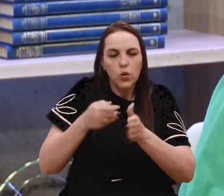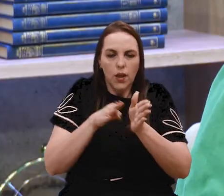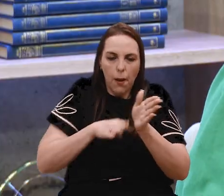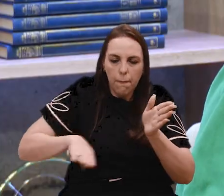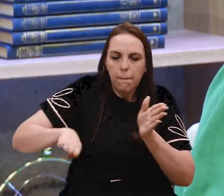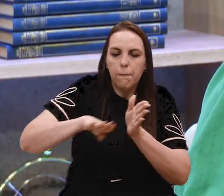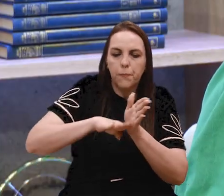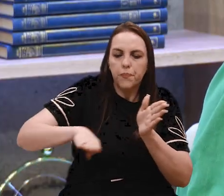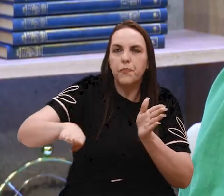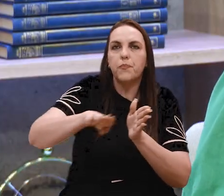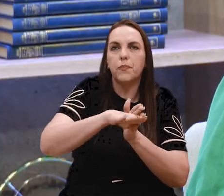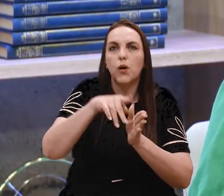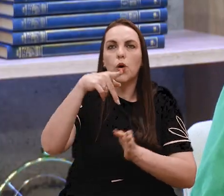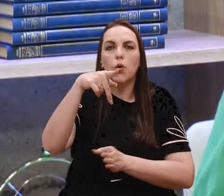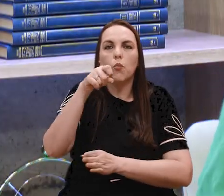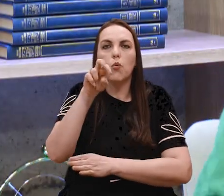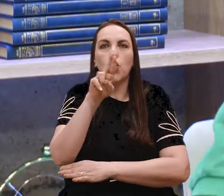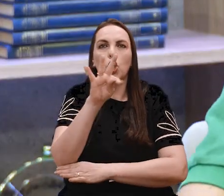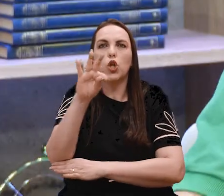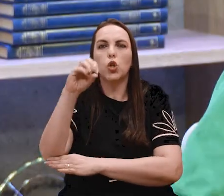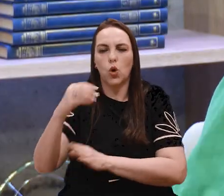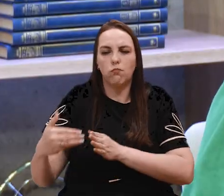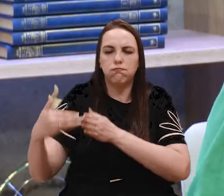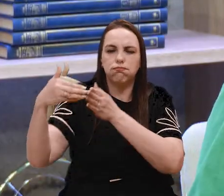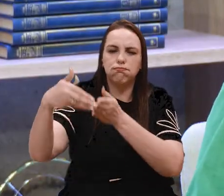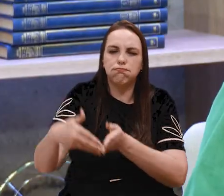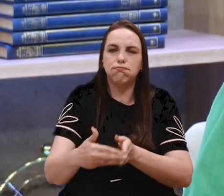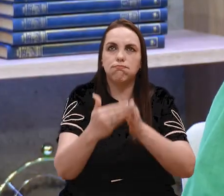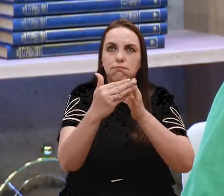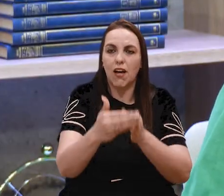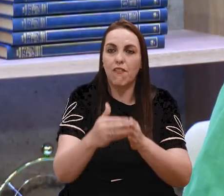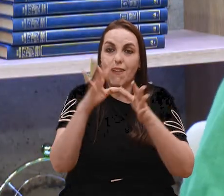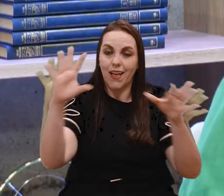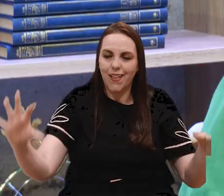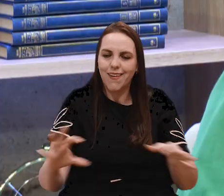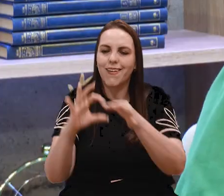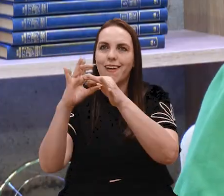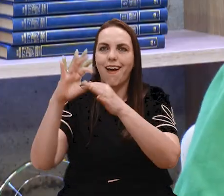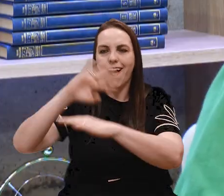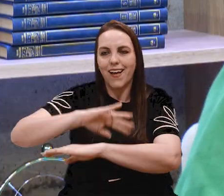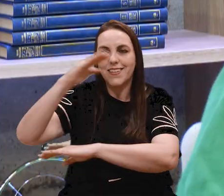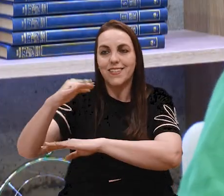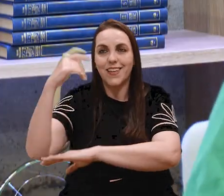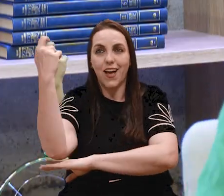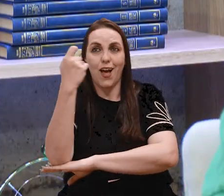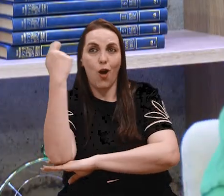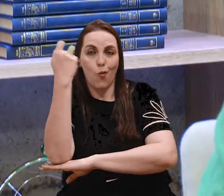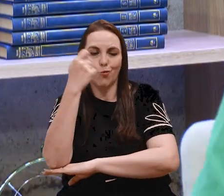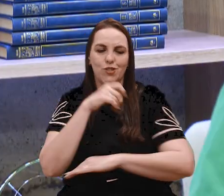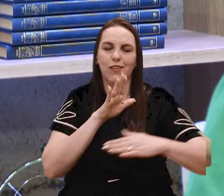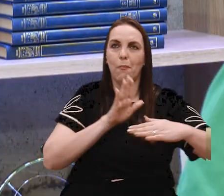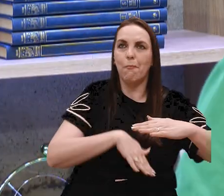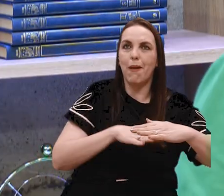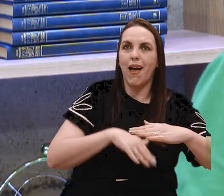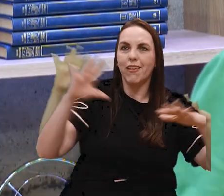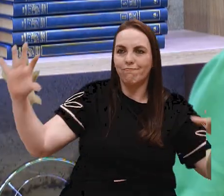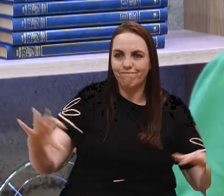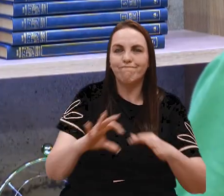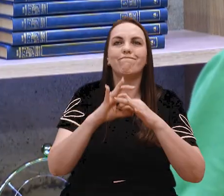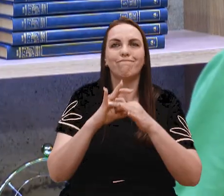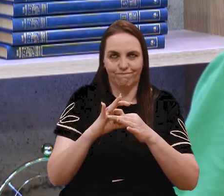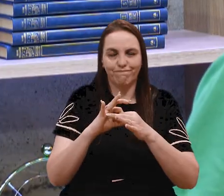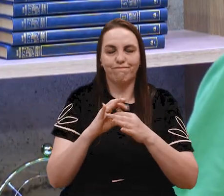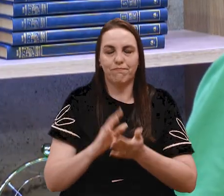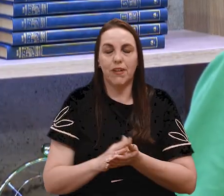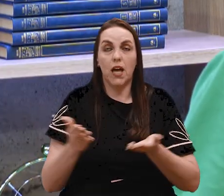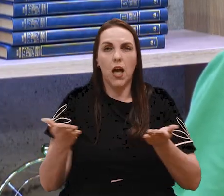vai ser essa principal artéria de ligação da Serra Gaúcha com o nosso litoral. Recentemente, o governo do